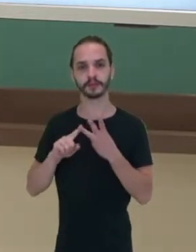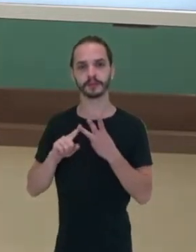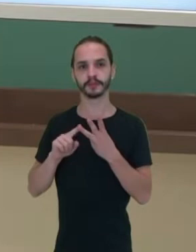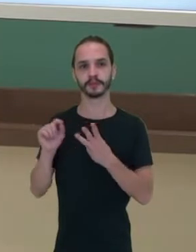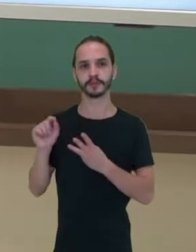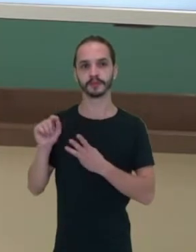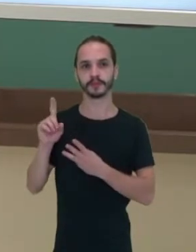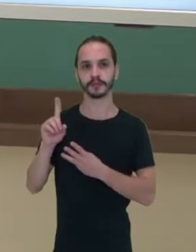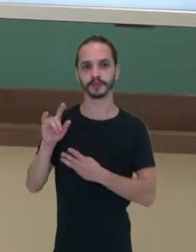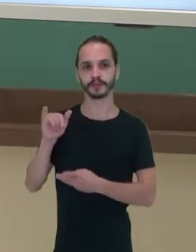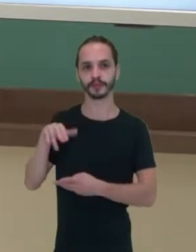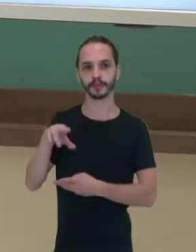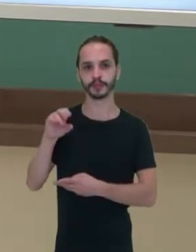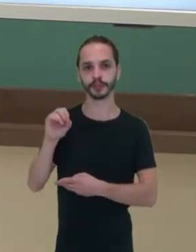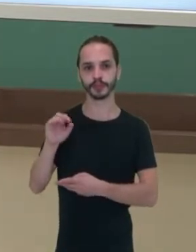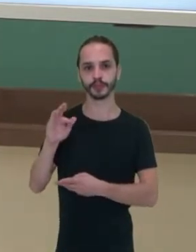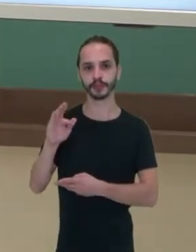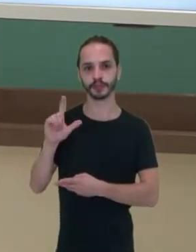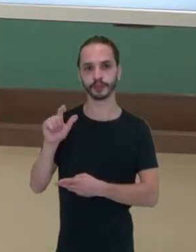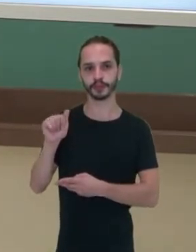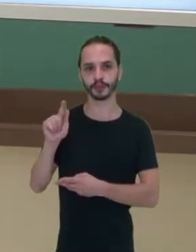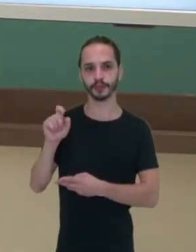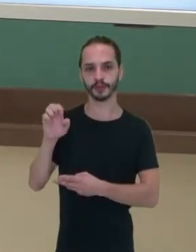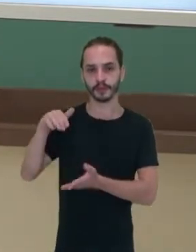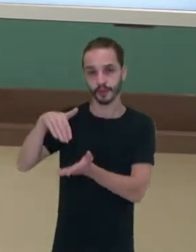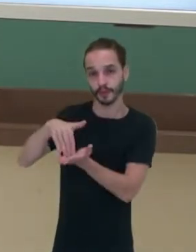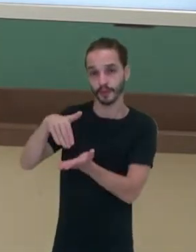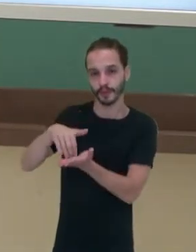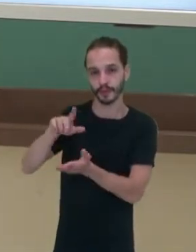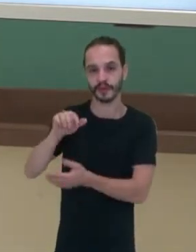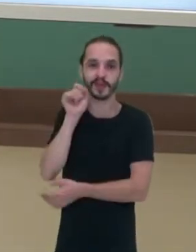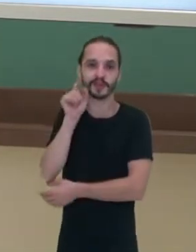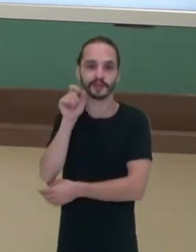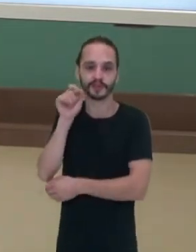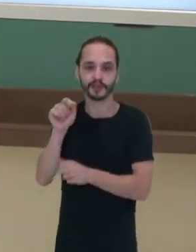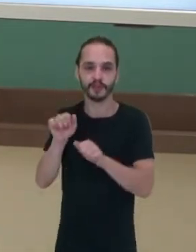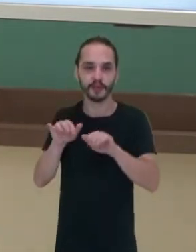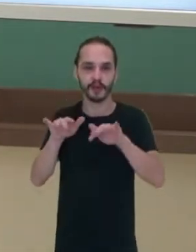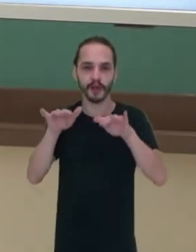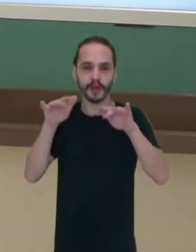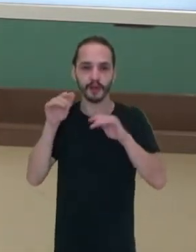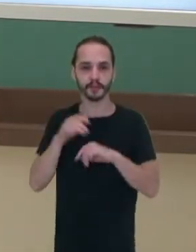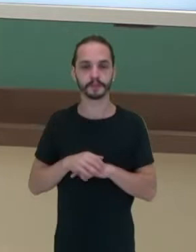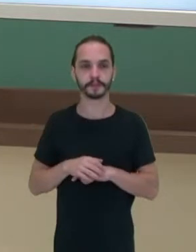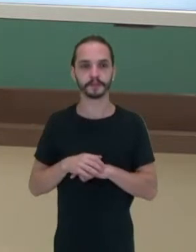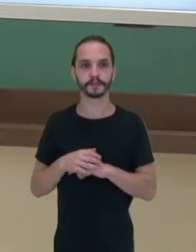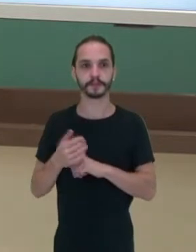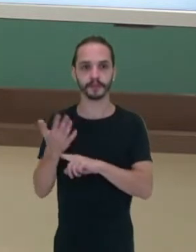e essa daqui, ó, unicelular dinoflagelada. Então, essas são as